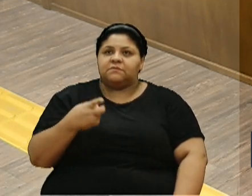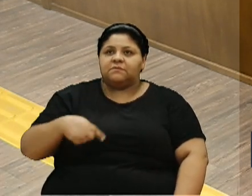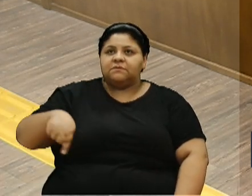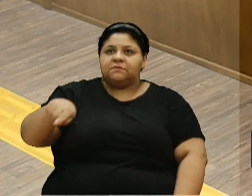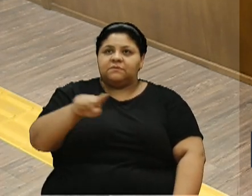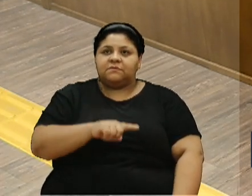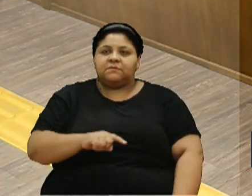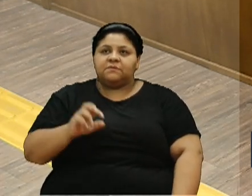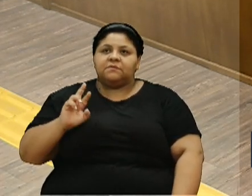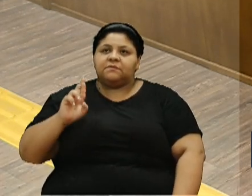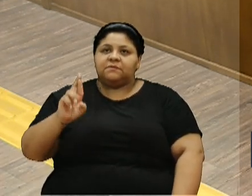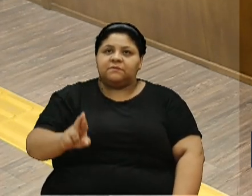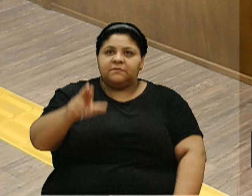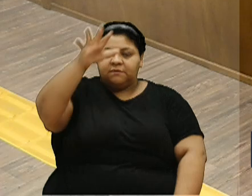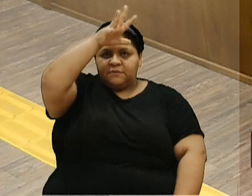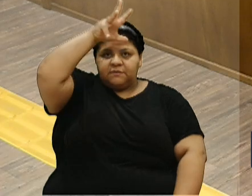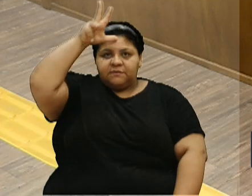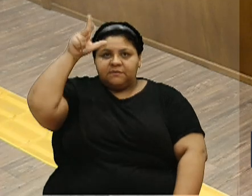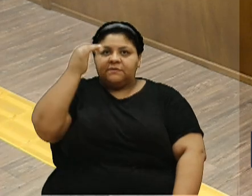representante do Executivo de Caxias.